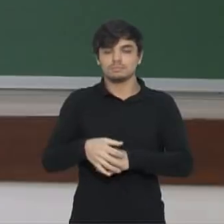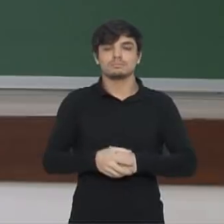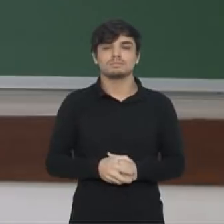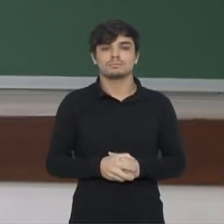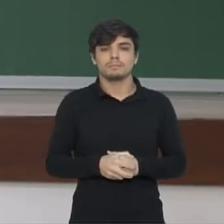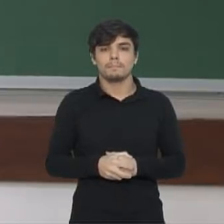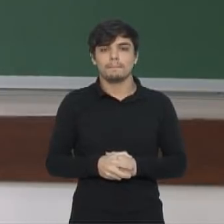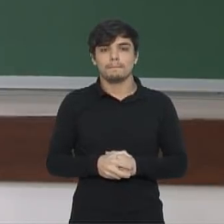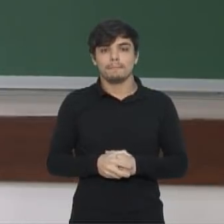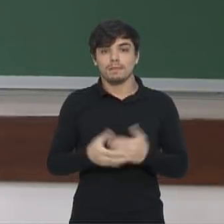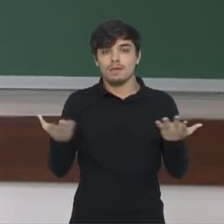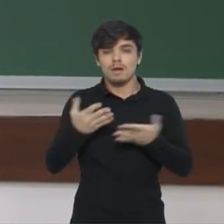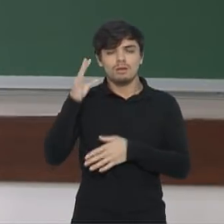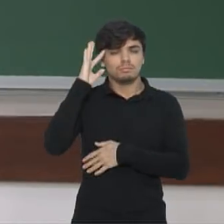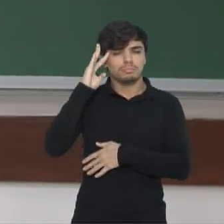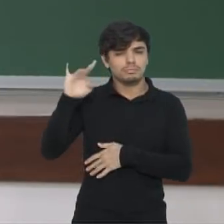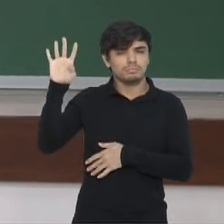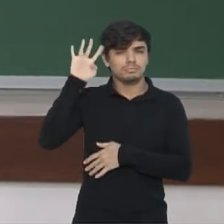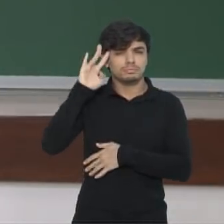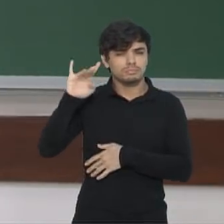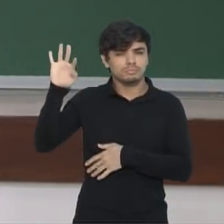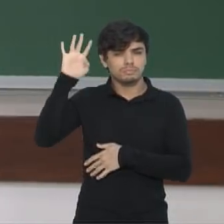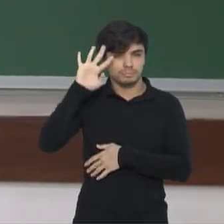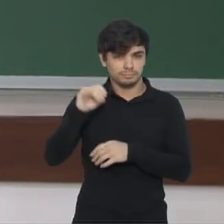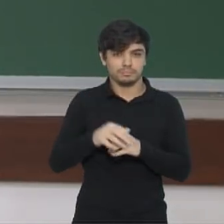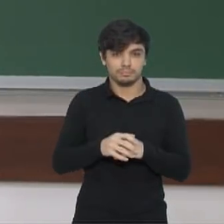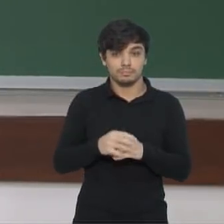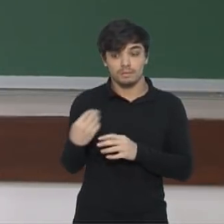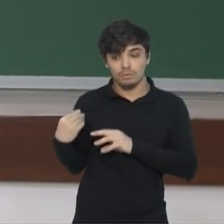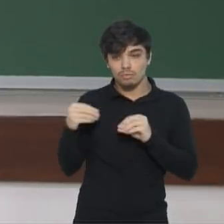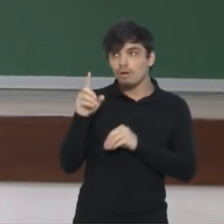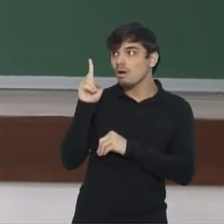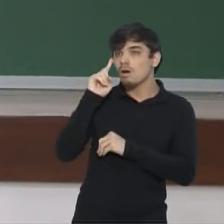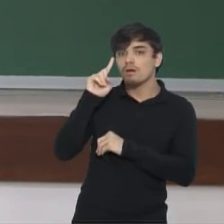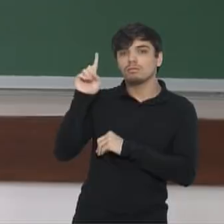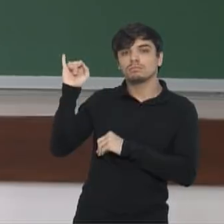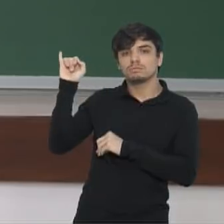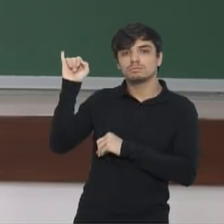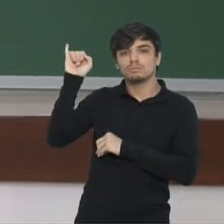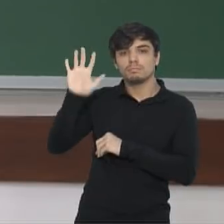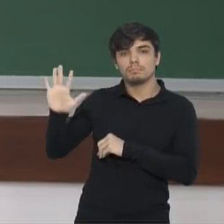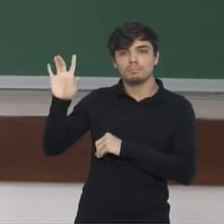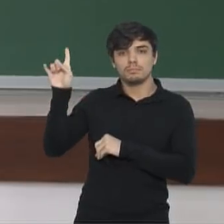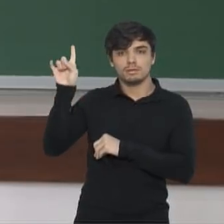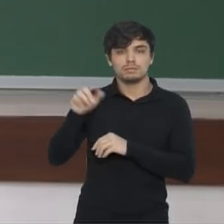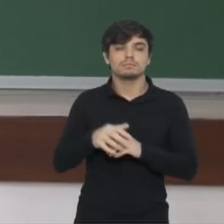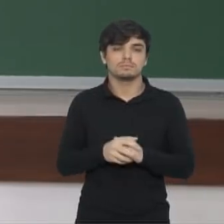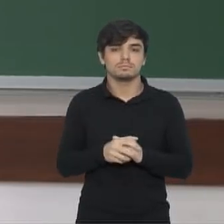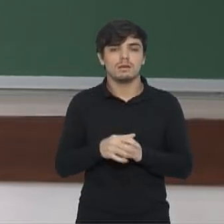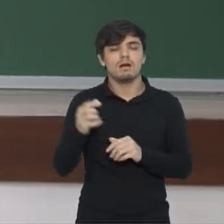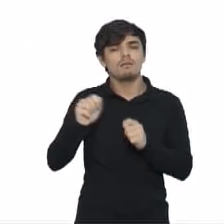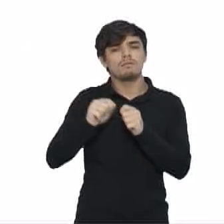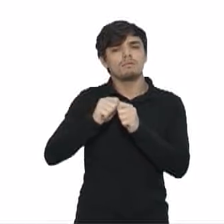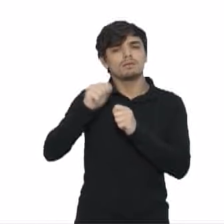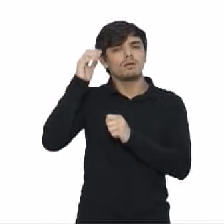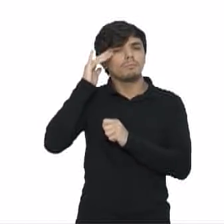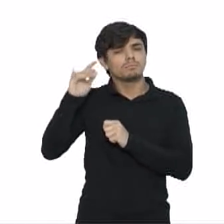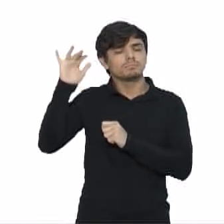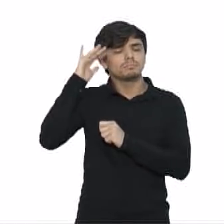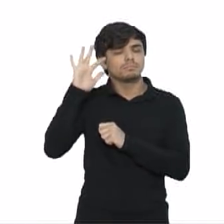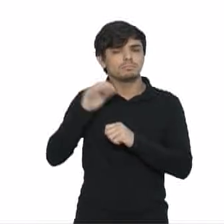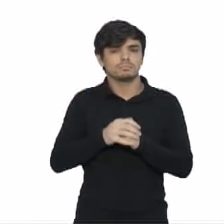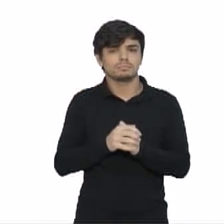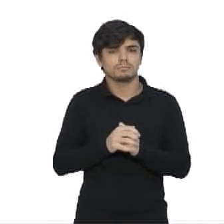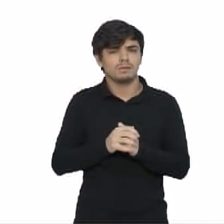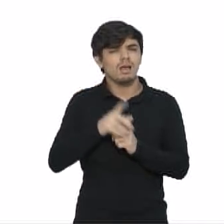Pessoal, vamos refletir um pouquinho aqui. Eu trouxe uma imagem para vocês, né? Então, vamos fazer uma reflexão. Será que as